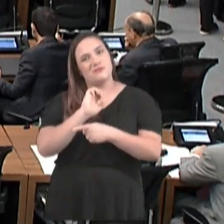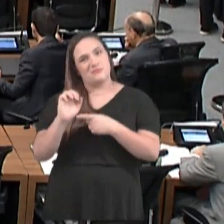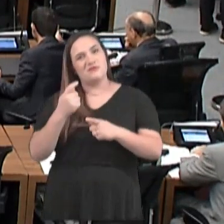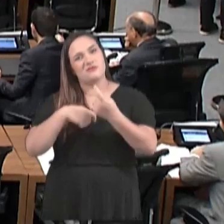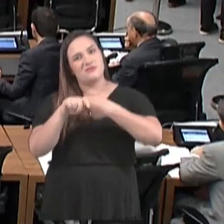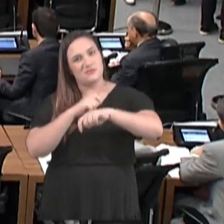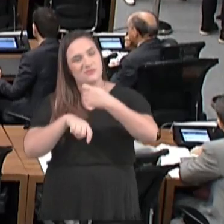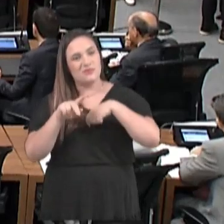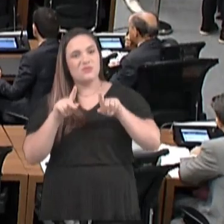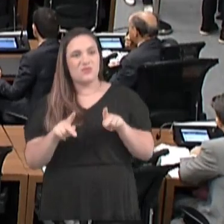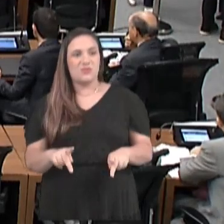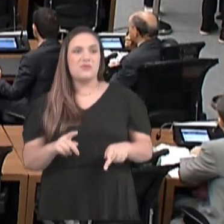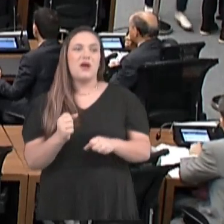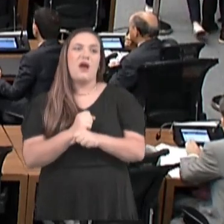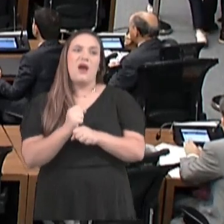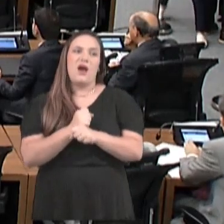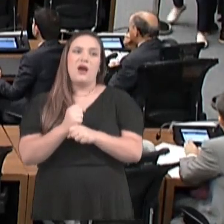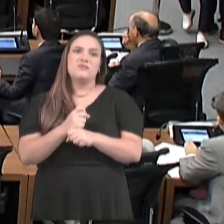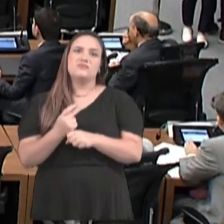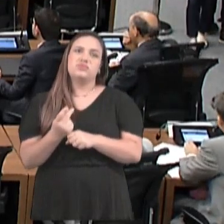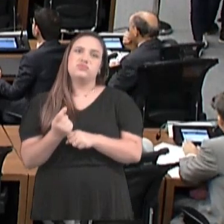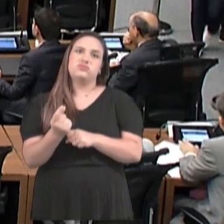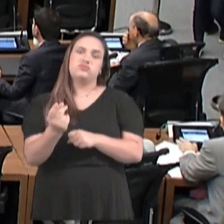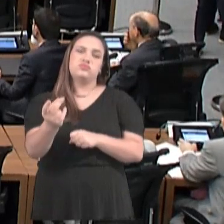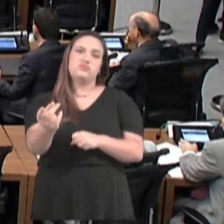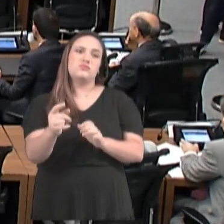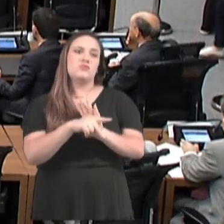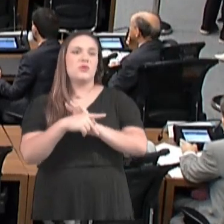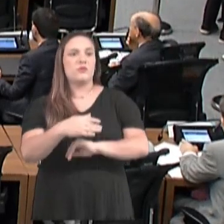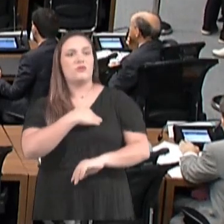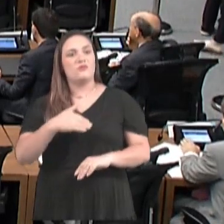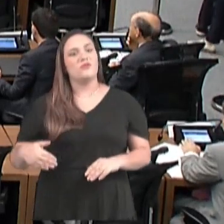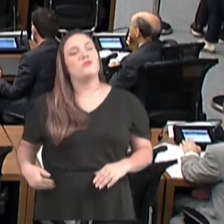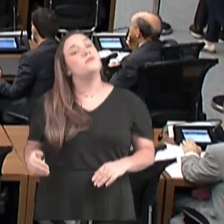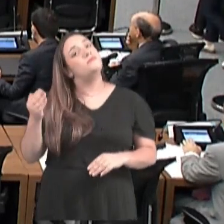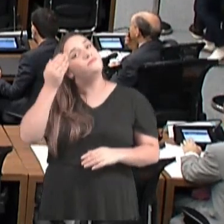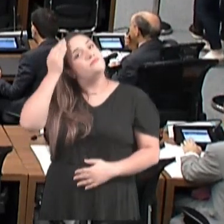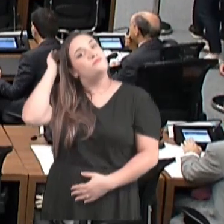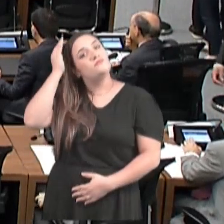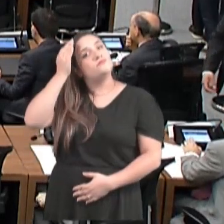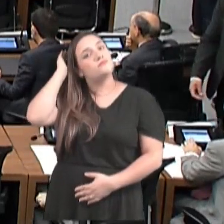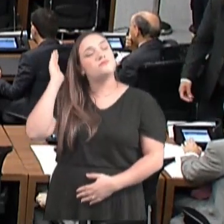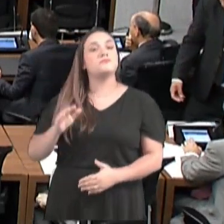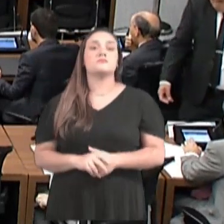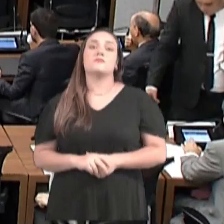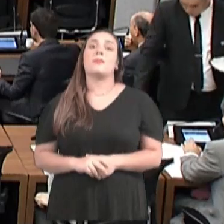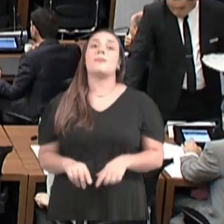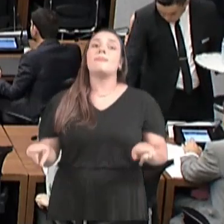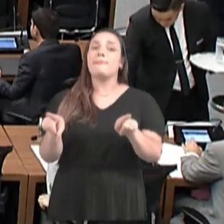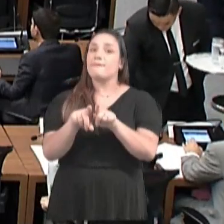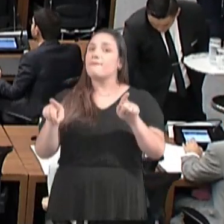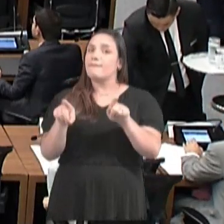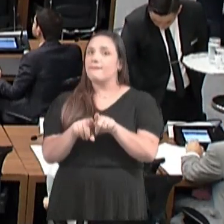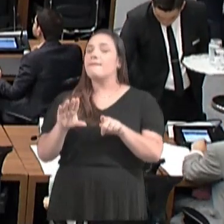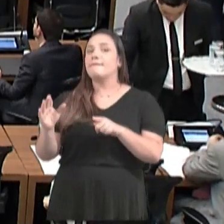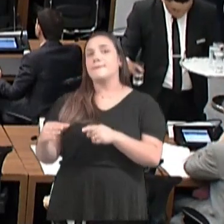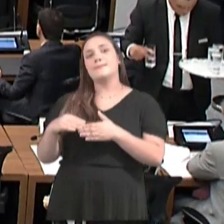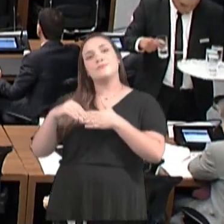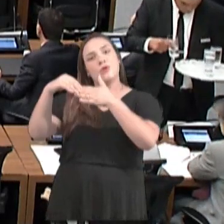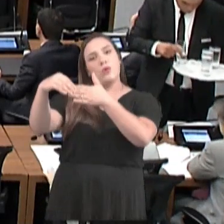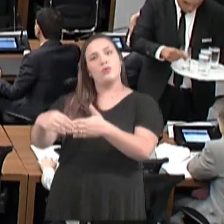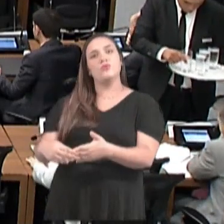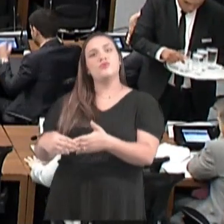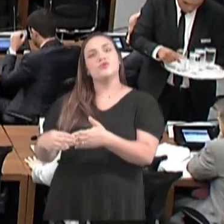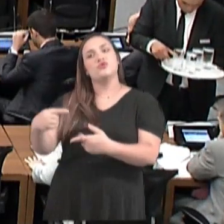de Administração por muito tempo no governador Reinaldo Azambuja, conduziu as discussões